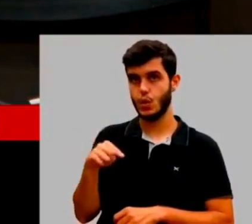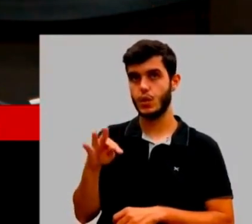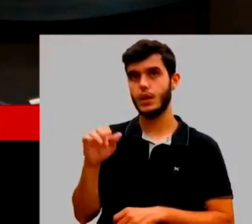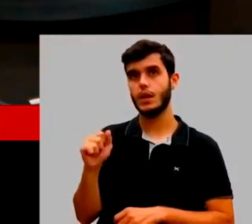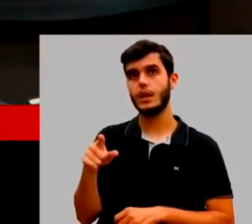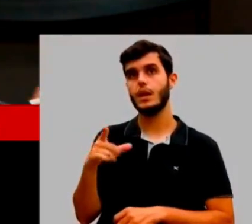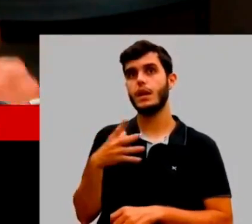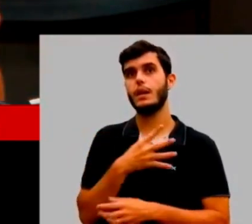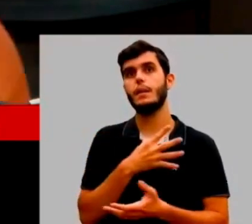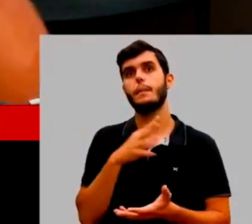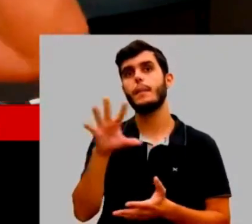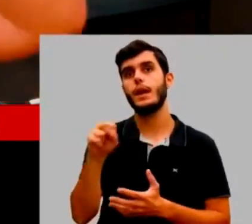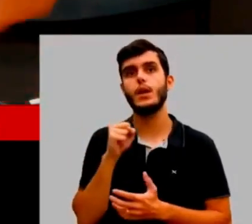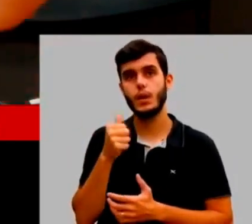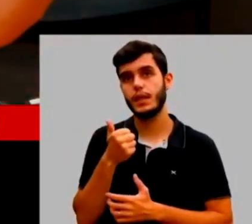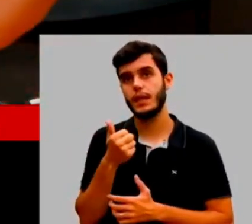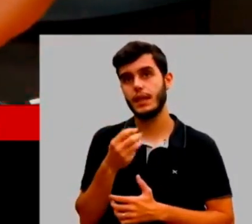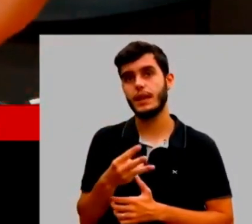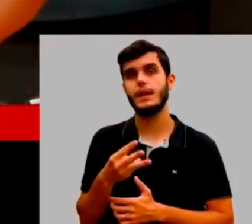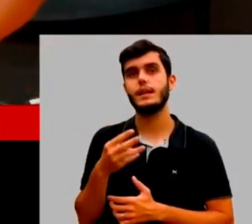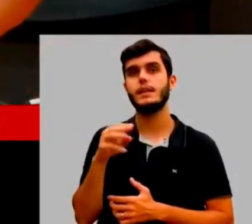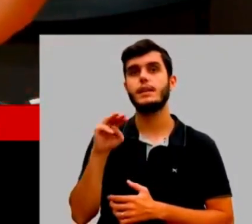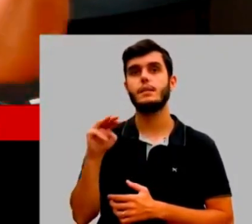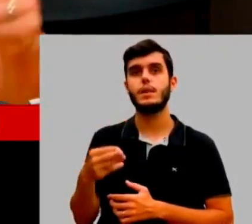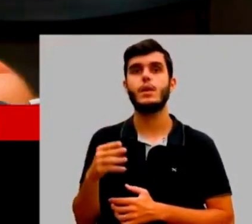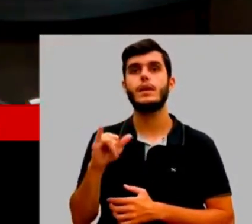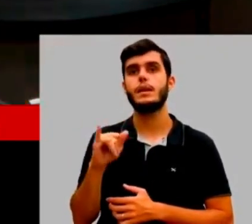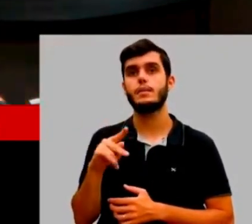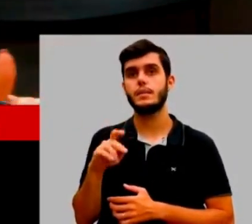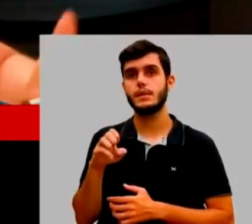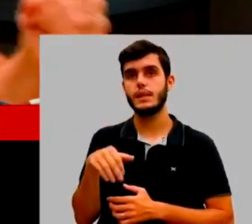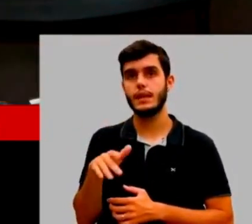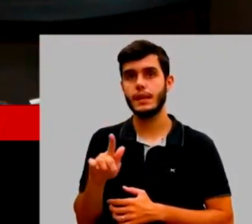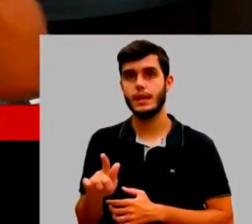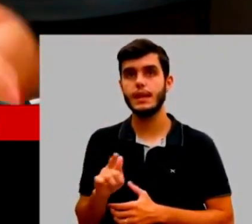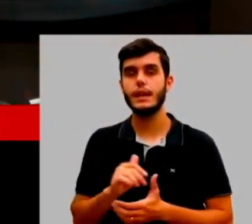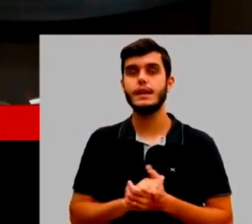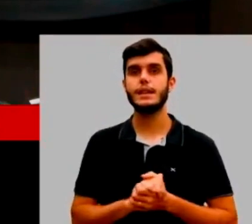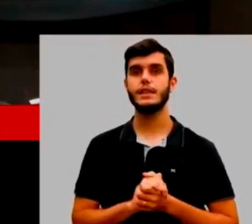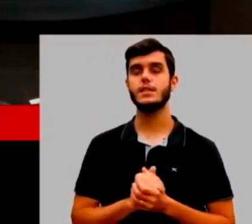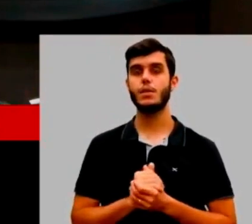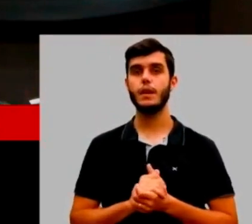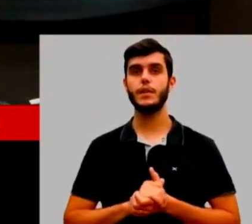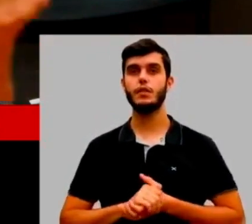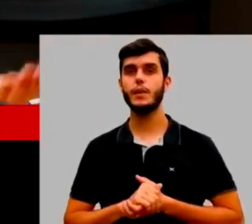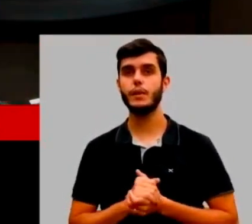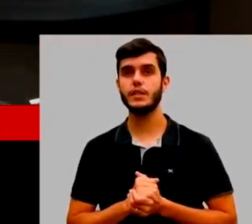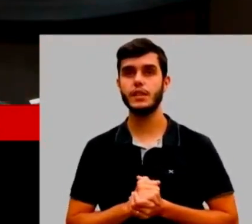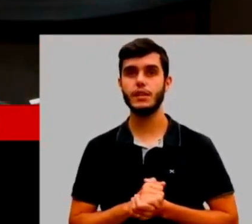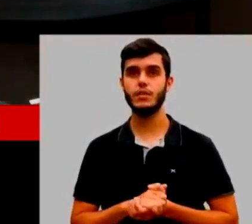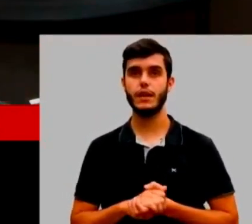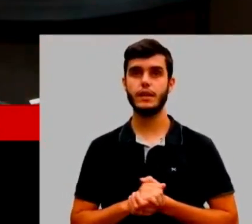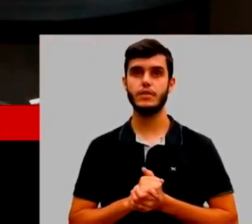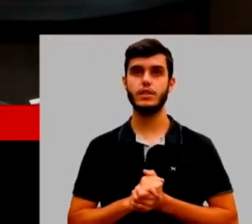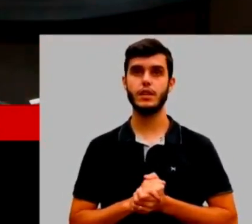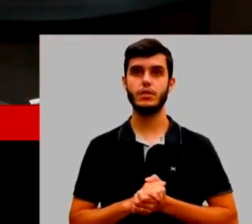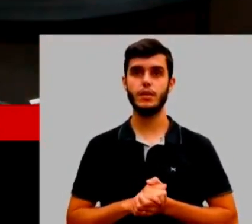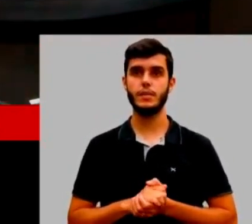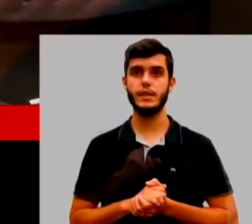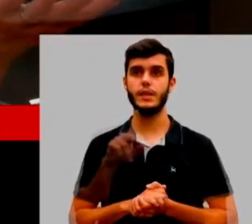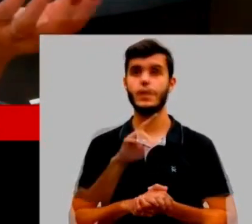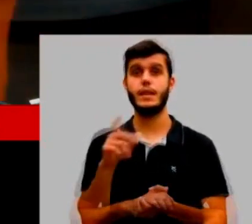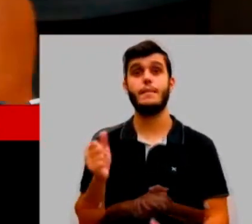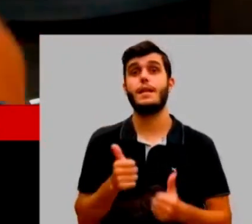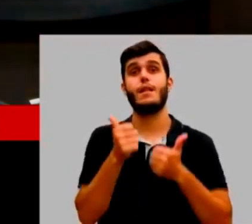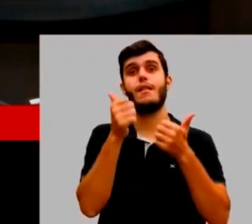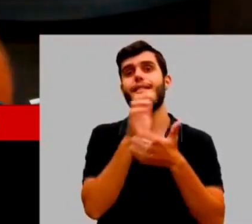3 milhões do ipseng desaparecer o fundo tal cria o fundo especial mas continua sem apresentar a prestação